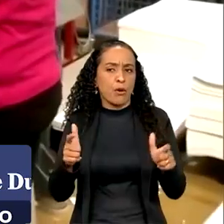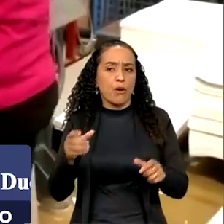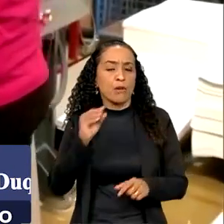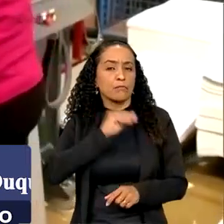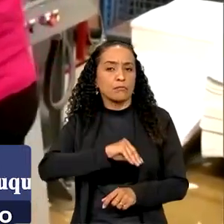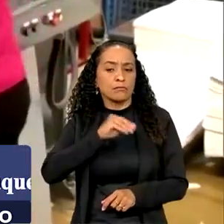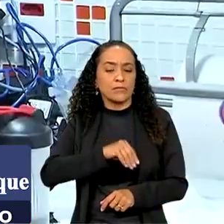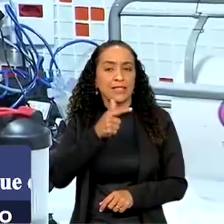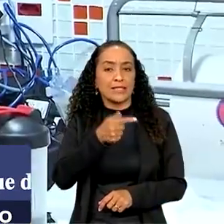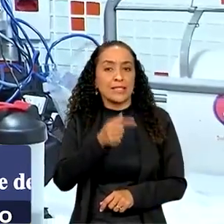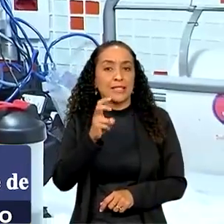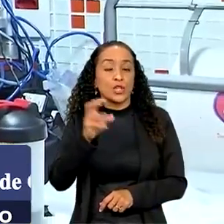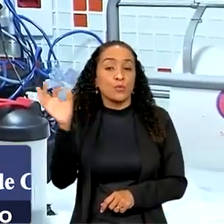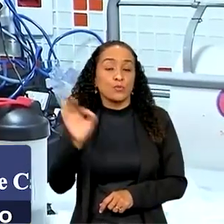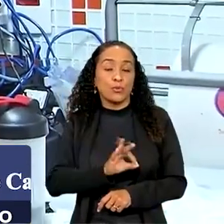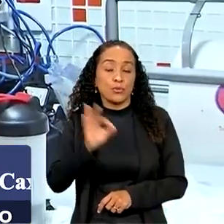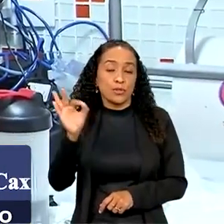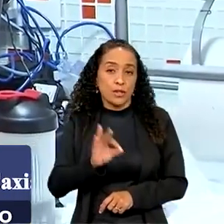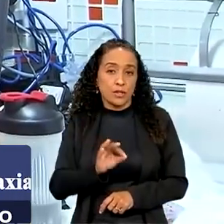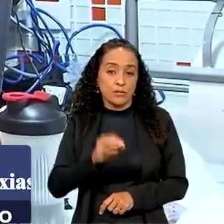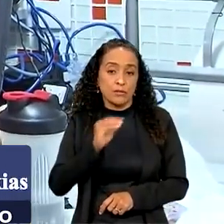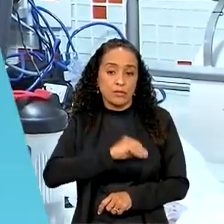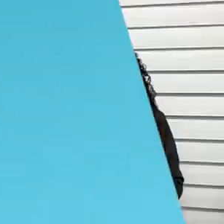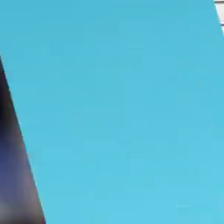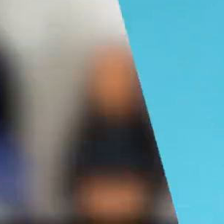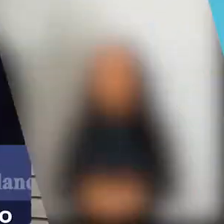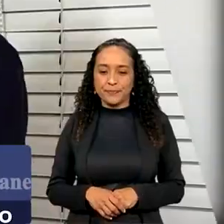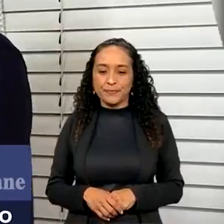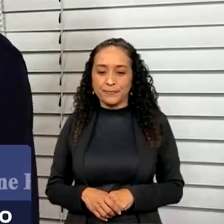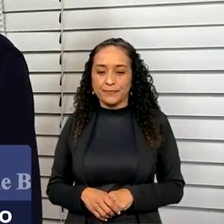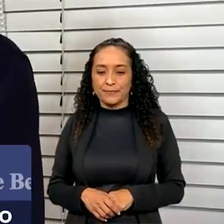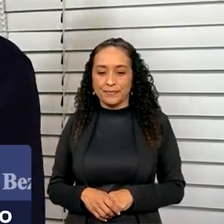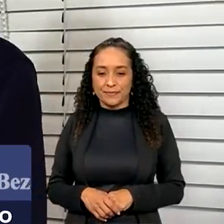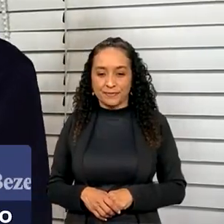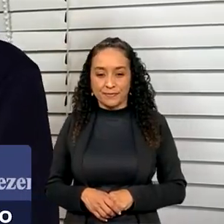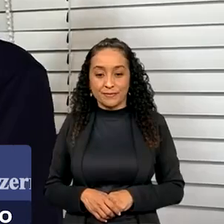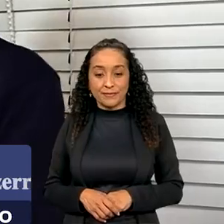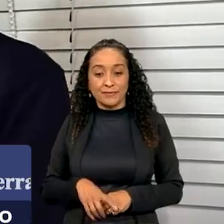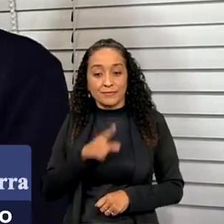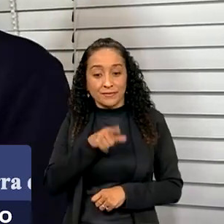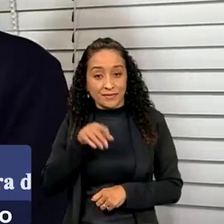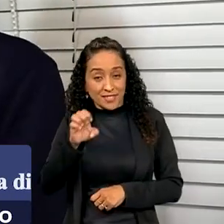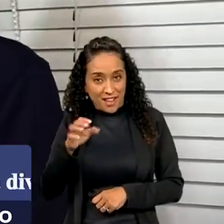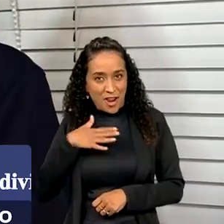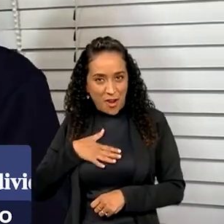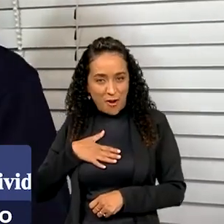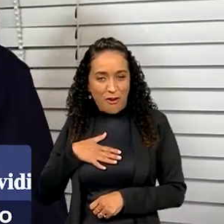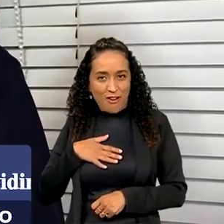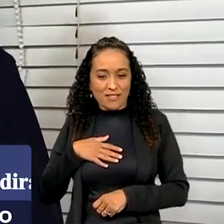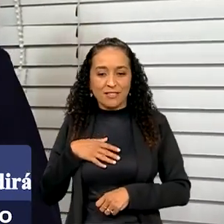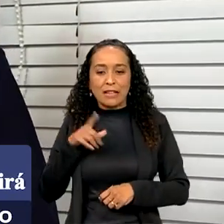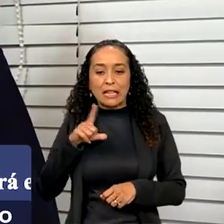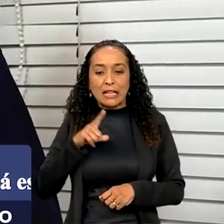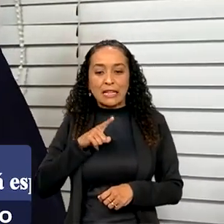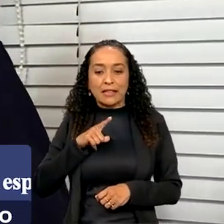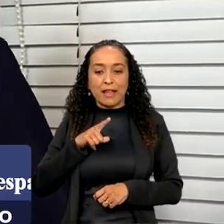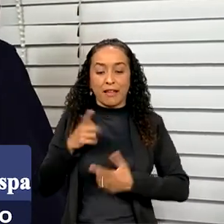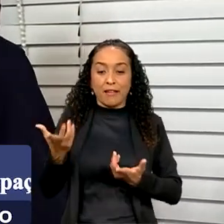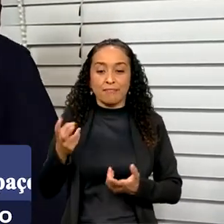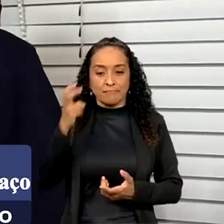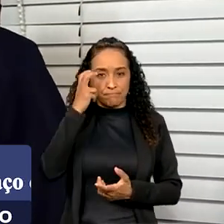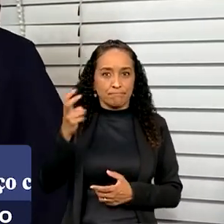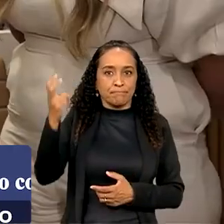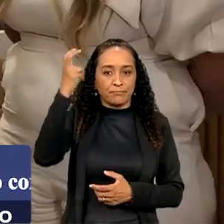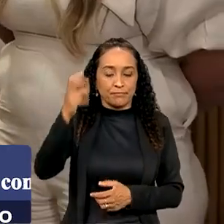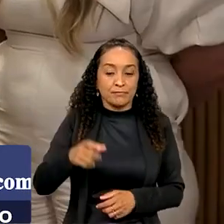média, 75% do salário dos homens. Zé, como gosta de ser chamado, tem altas habilidades.